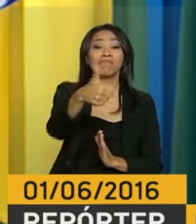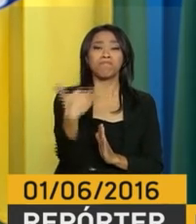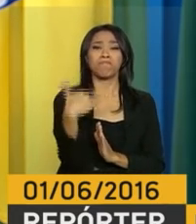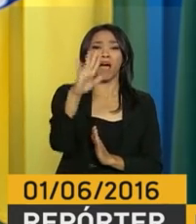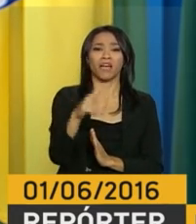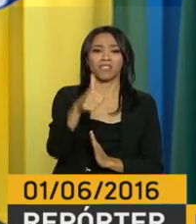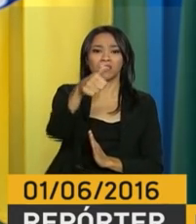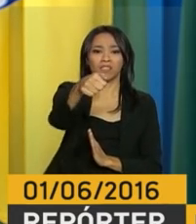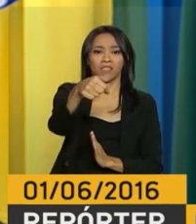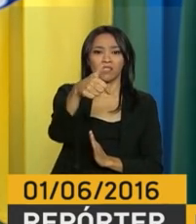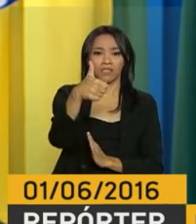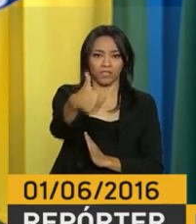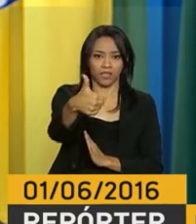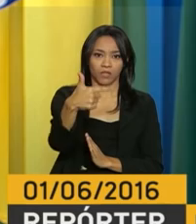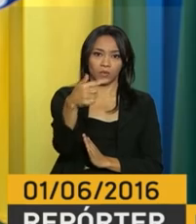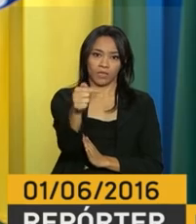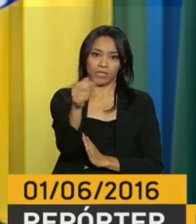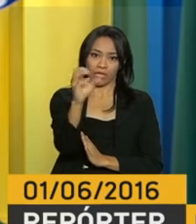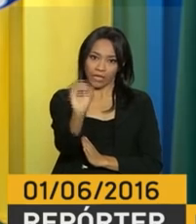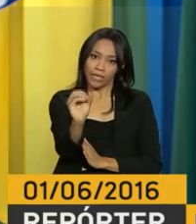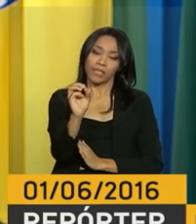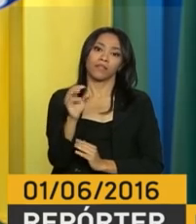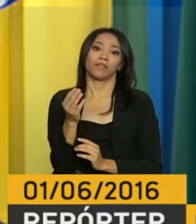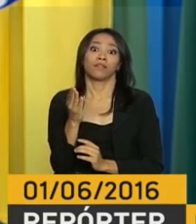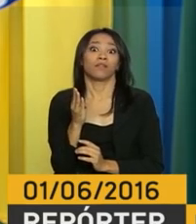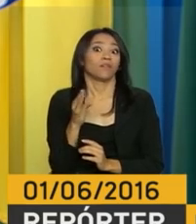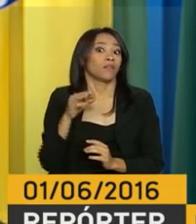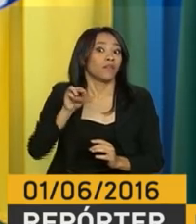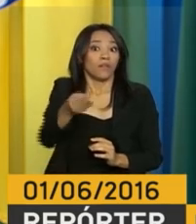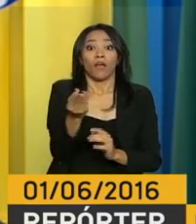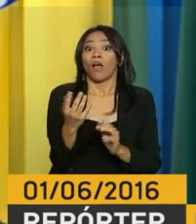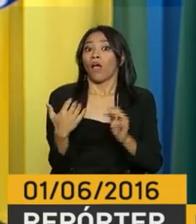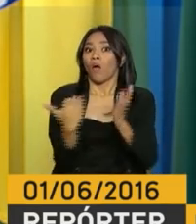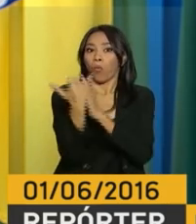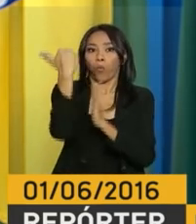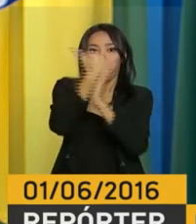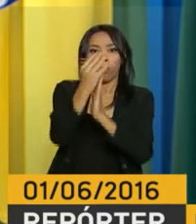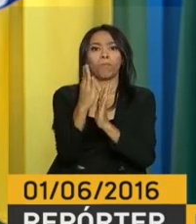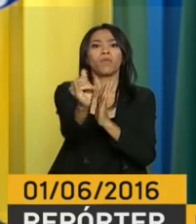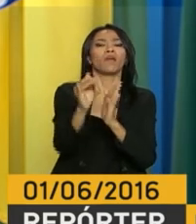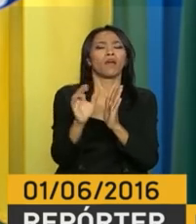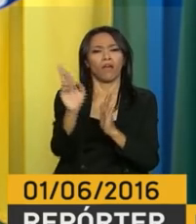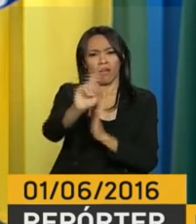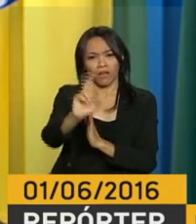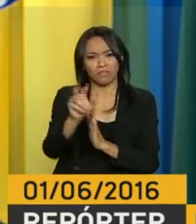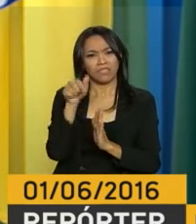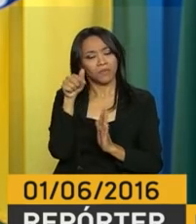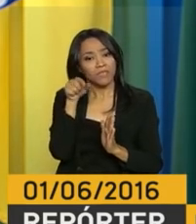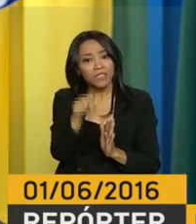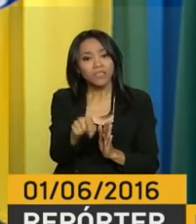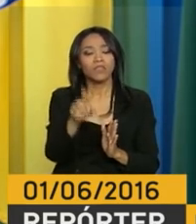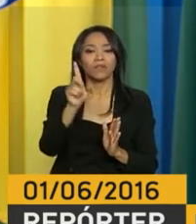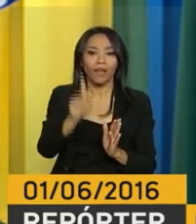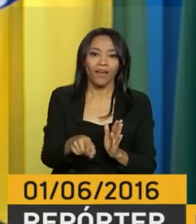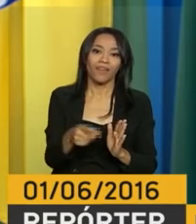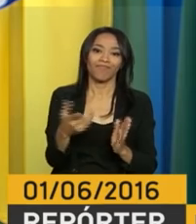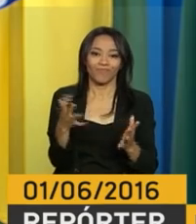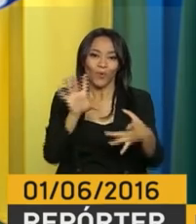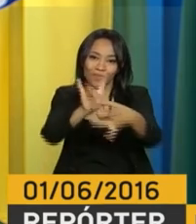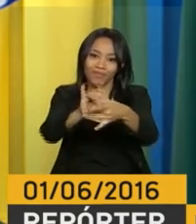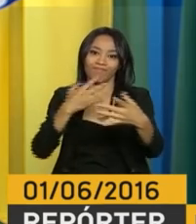bilhões de reais este é o cenário em que Assumimos o